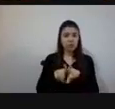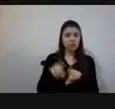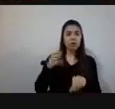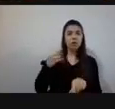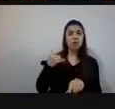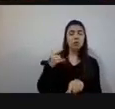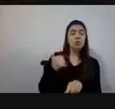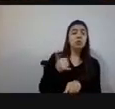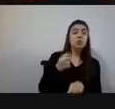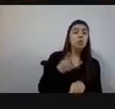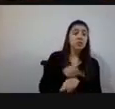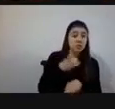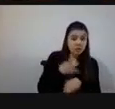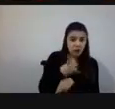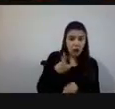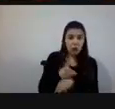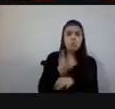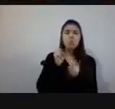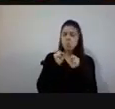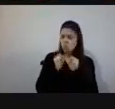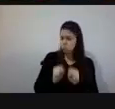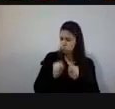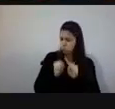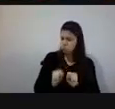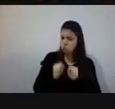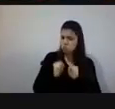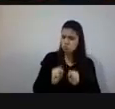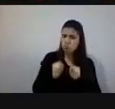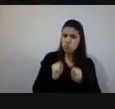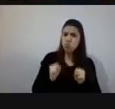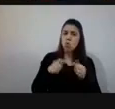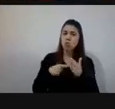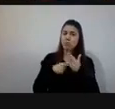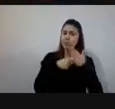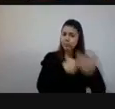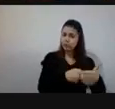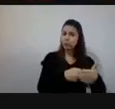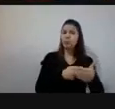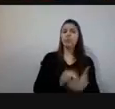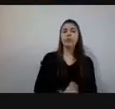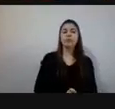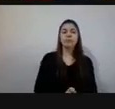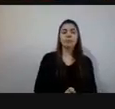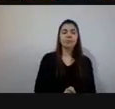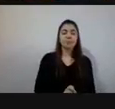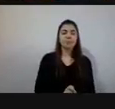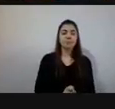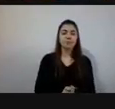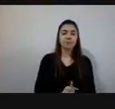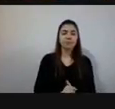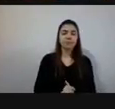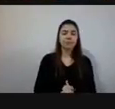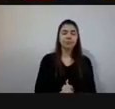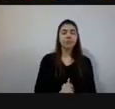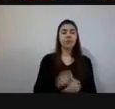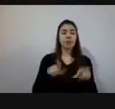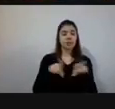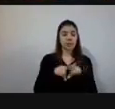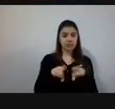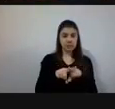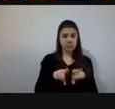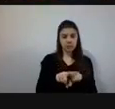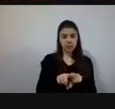enquanto grupos. Uma das outras questões que a gente queria trazer também é sobre esse